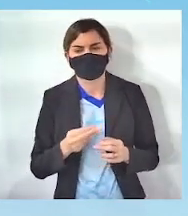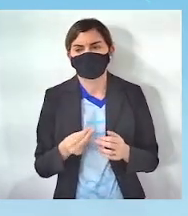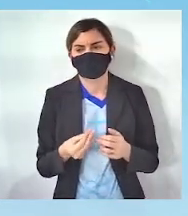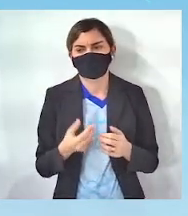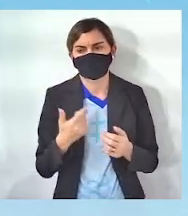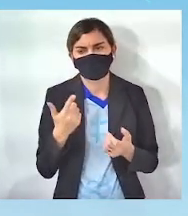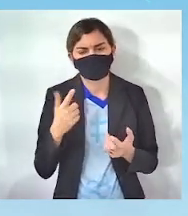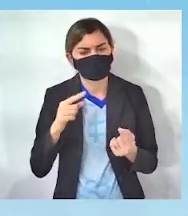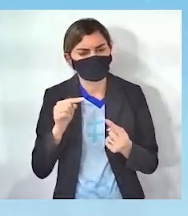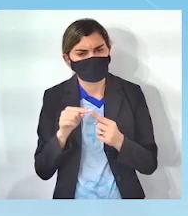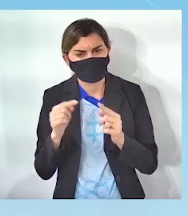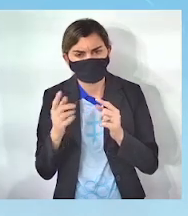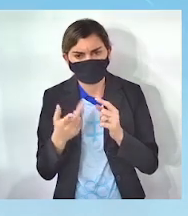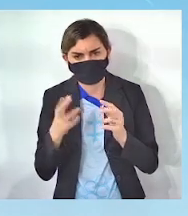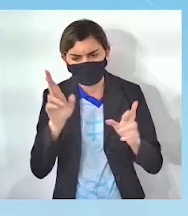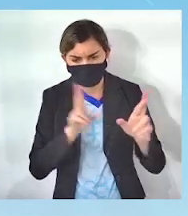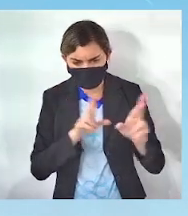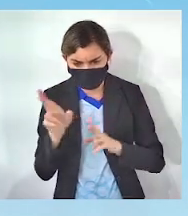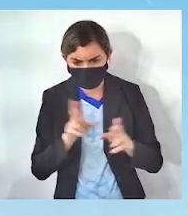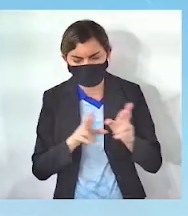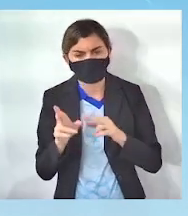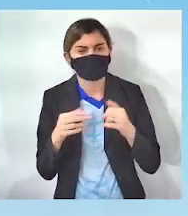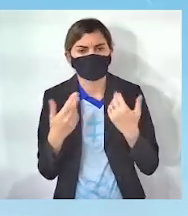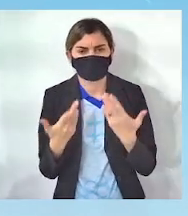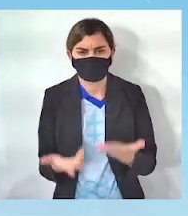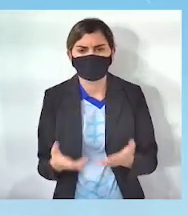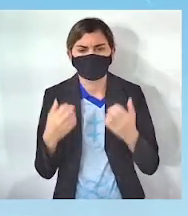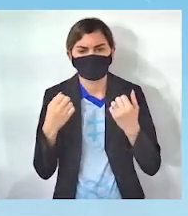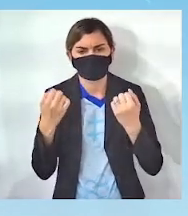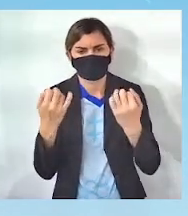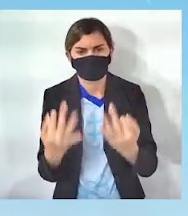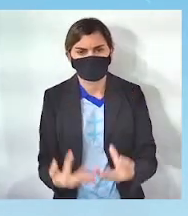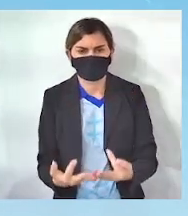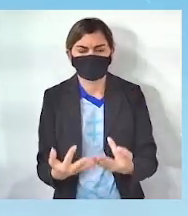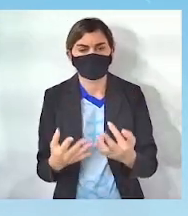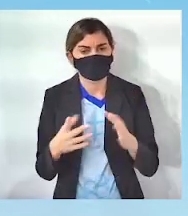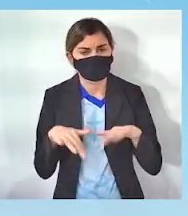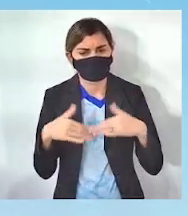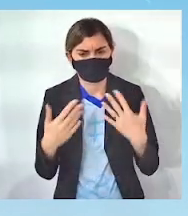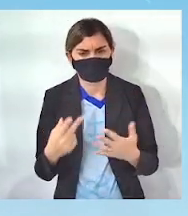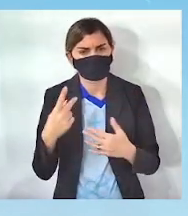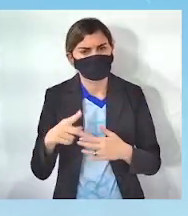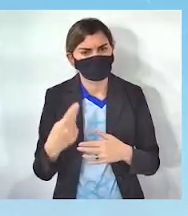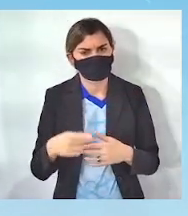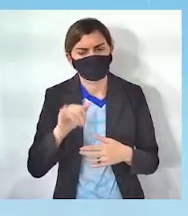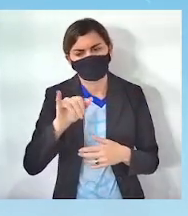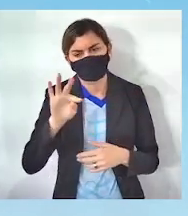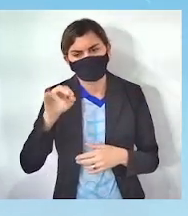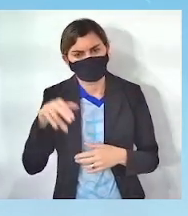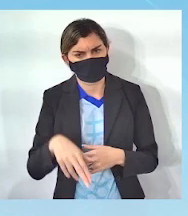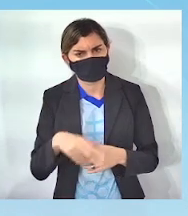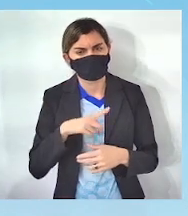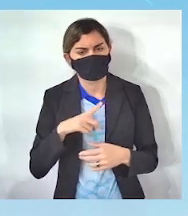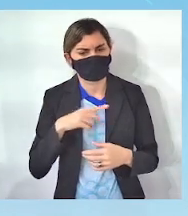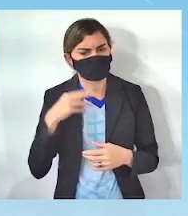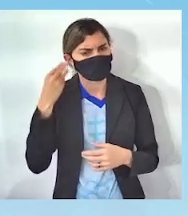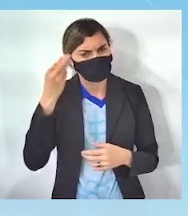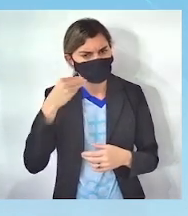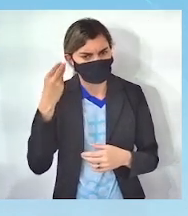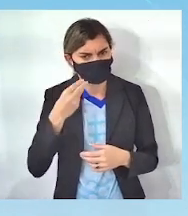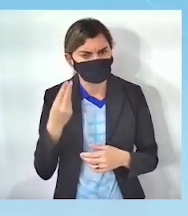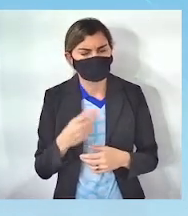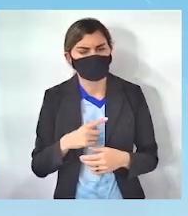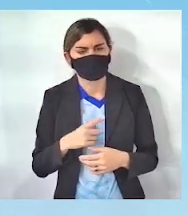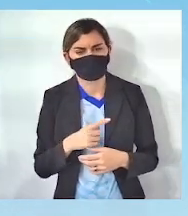e com base nos resultados desses testes propor explicações. Então esse item é um item